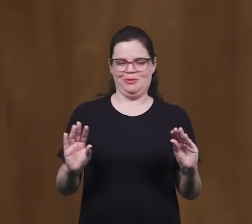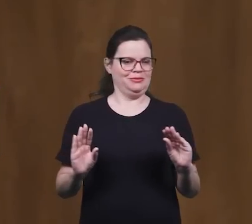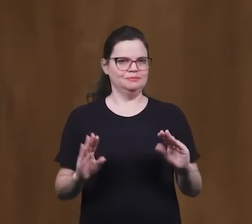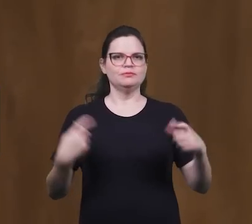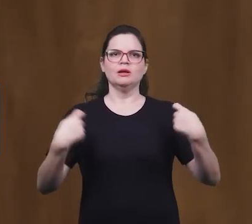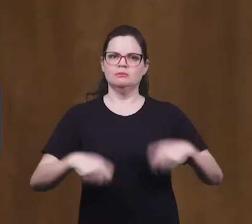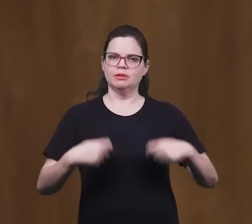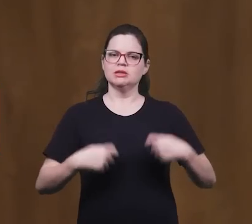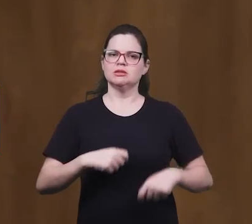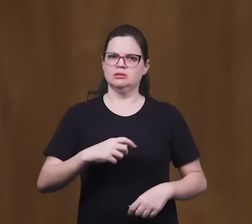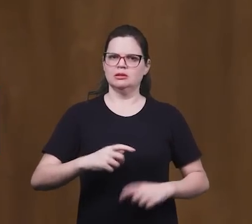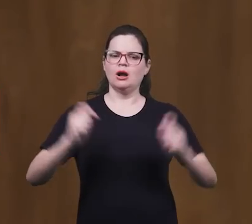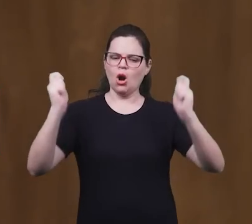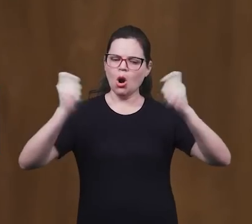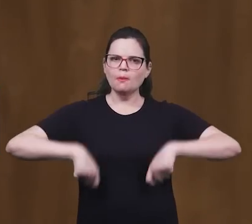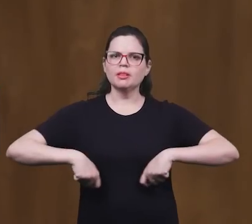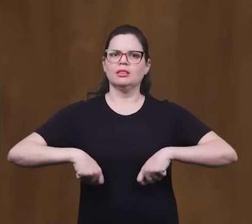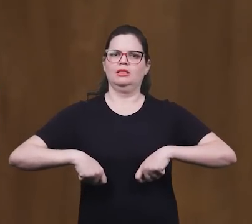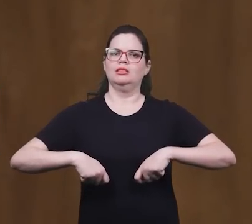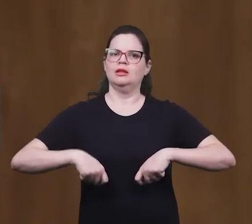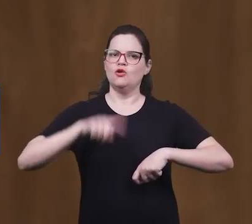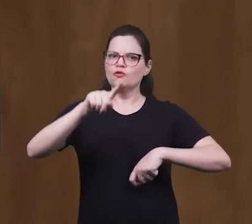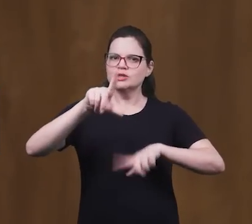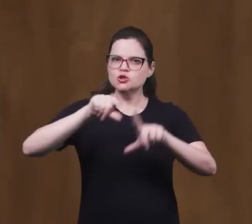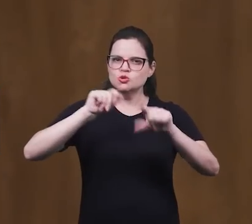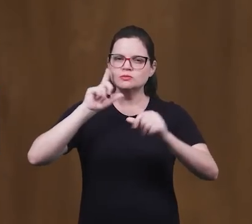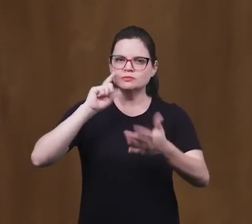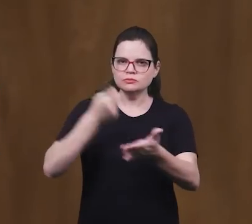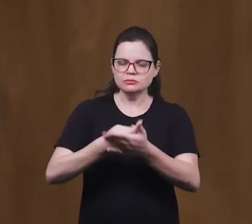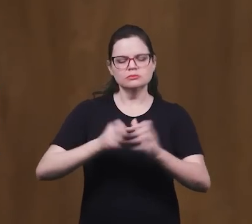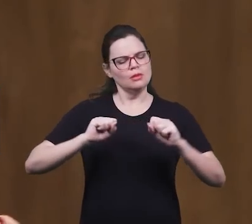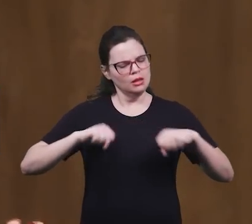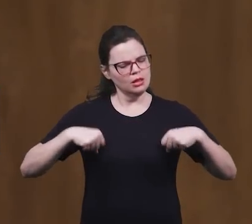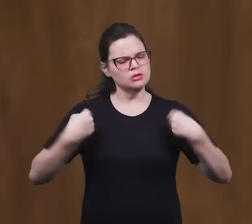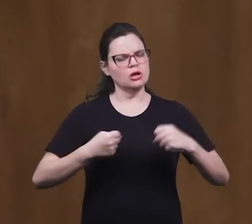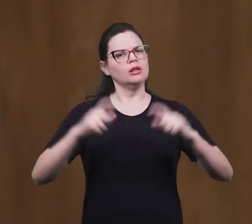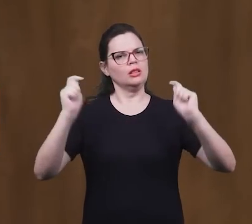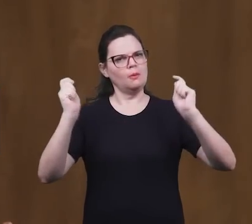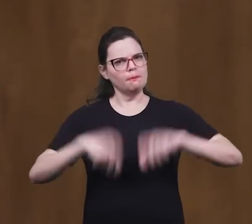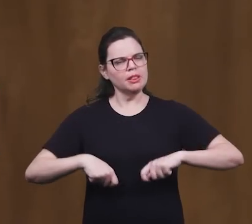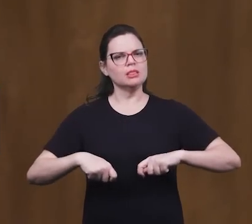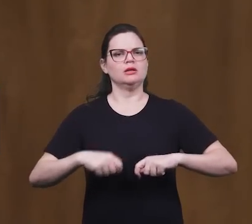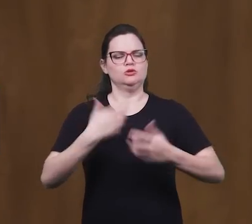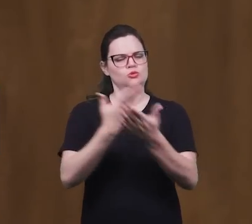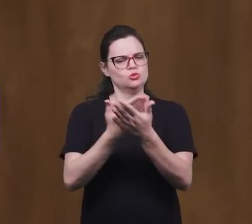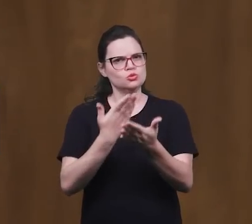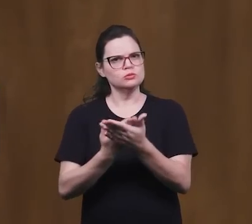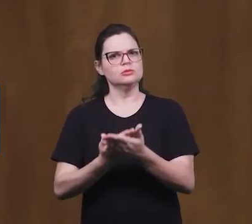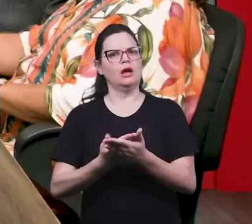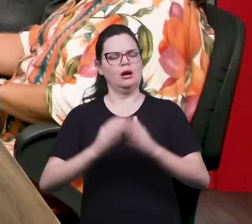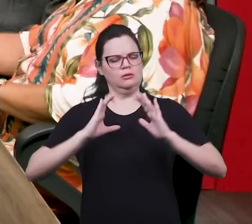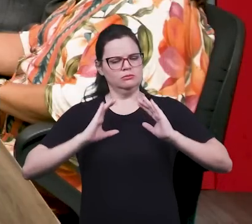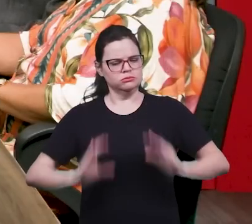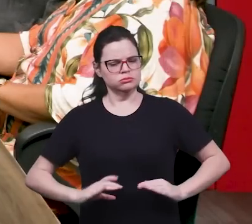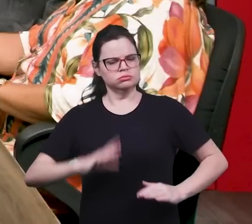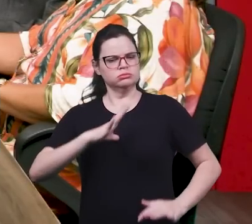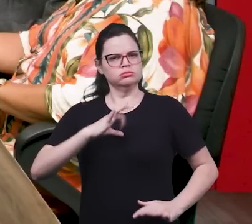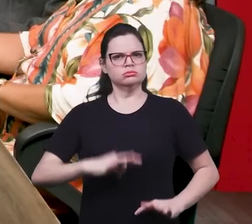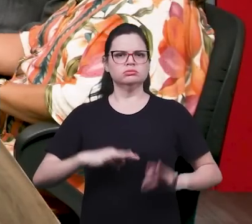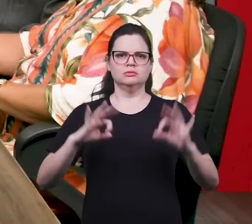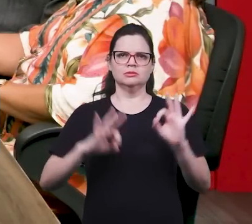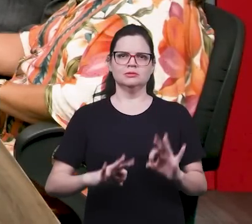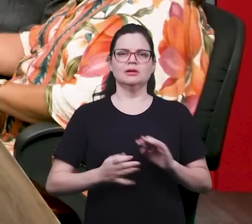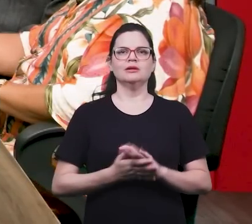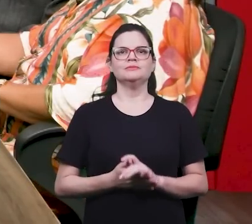Tem que ser competente naquilo que você escolheu fazer. Dedicado, competente, estudioso, né? E o detalhe